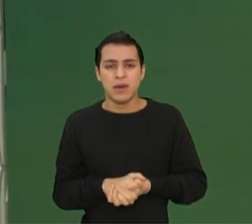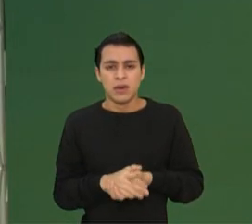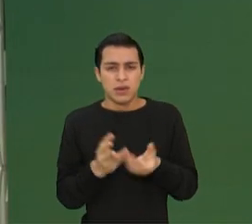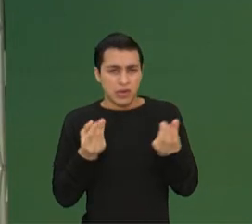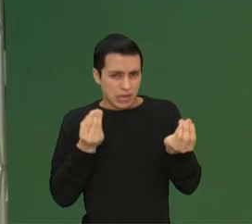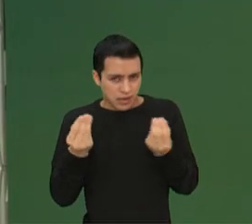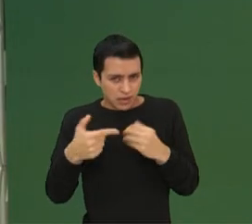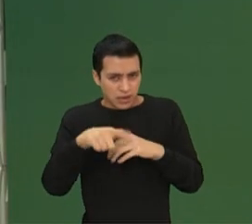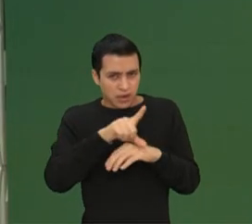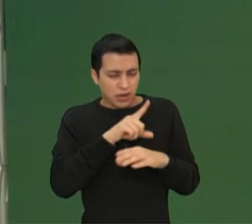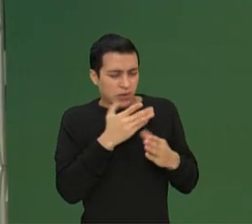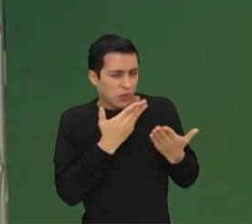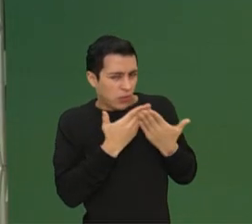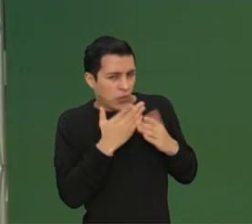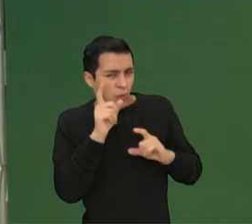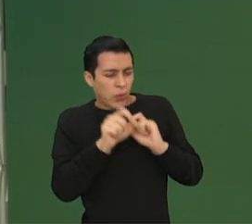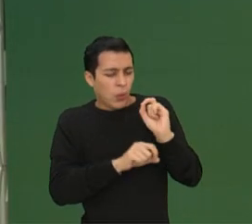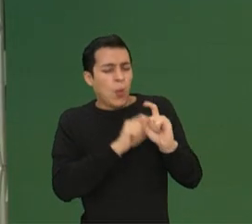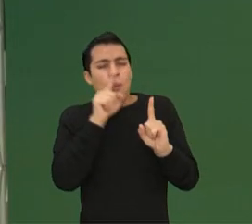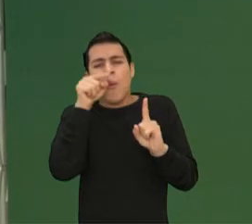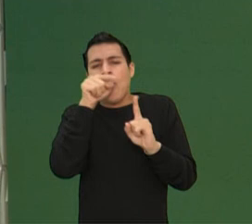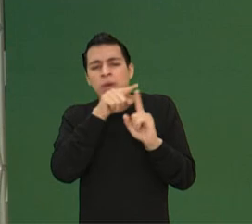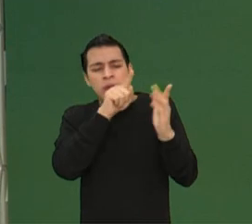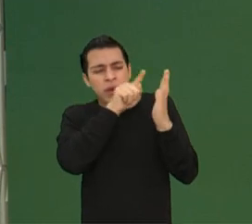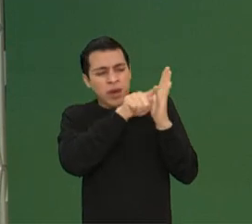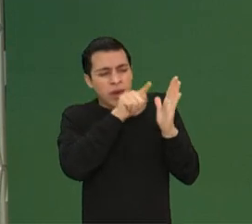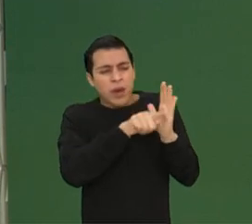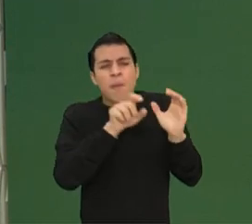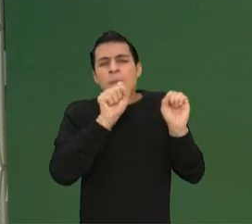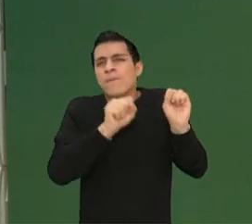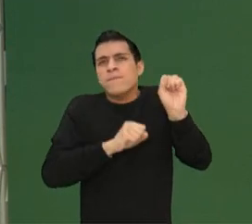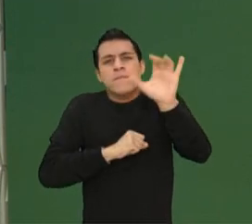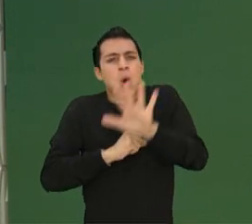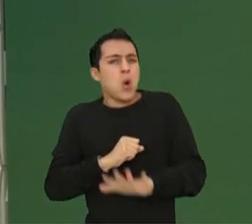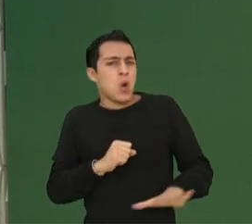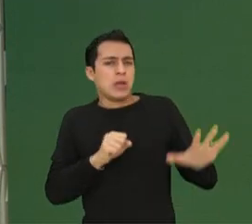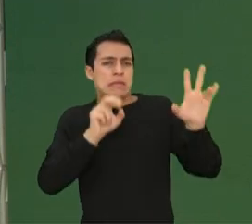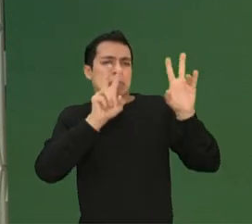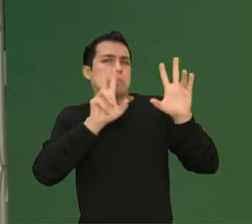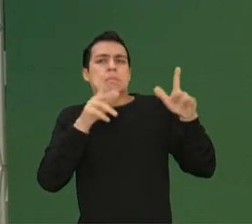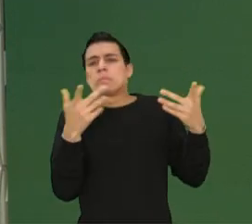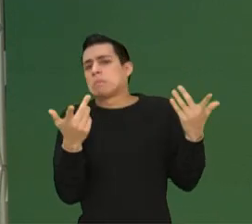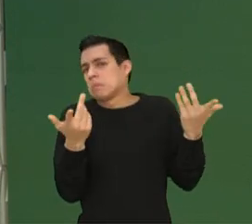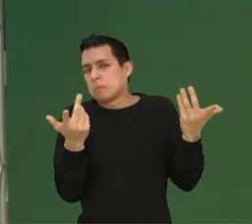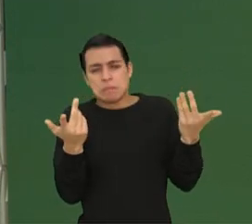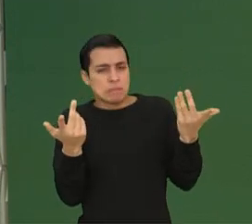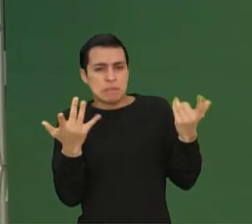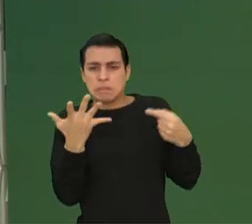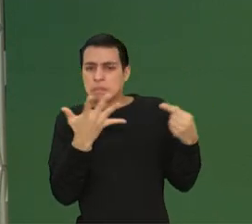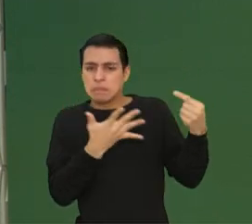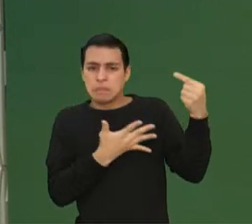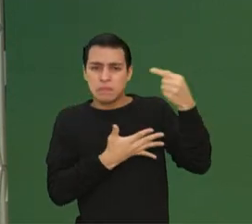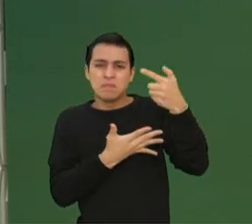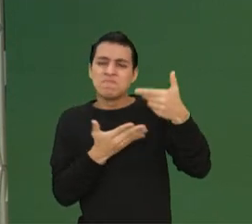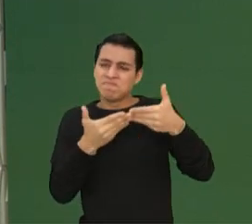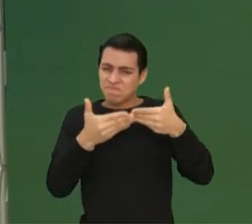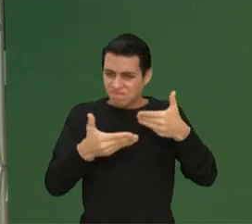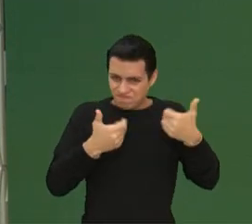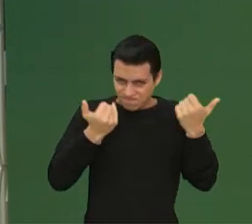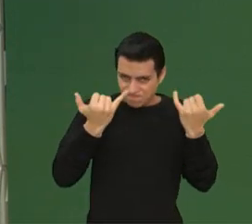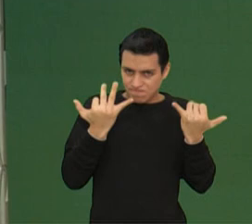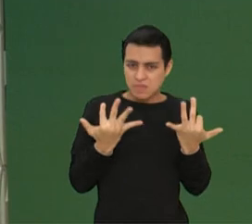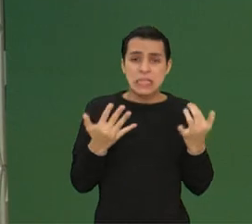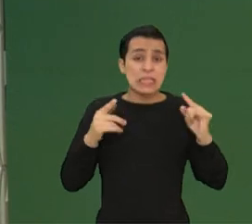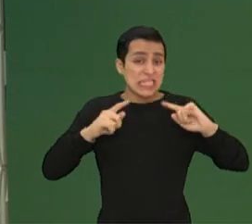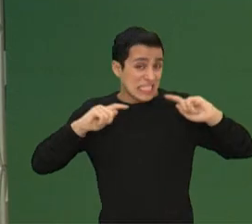Como a gente viu, a finalidade da enquete pode abranger diversos temas, certo? E nós temos alguns temas aqui,